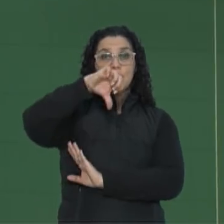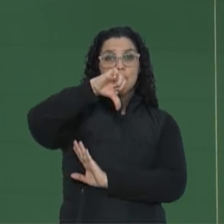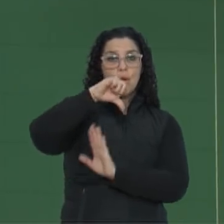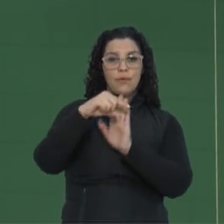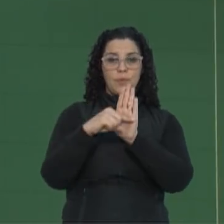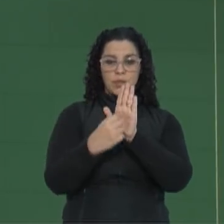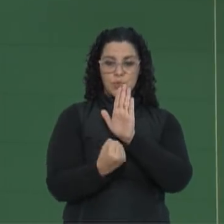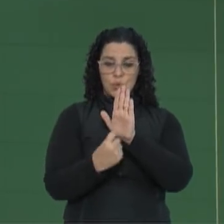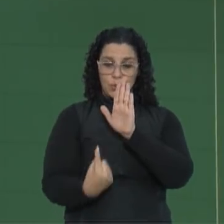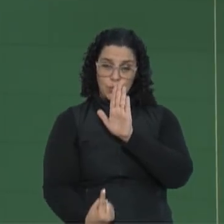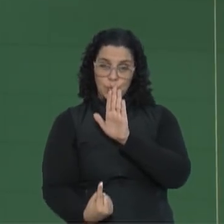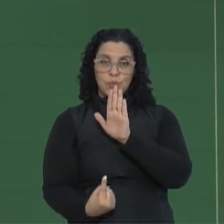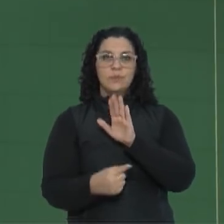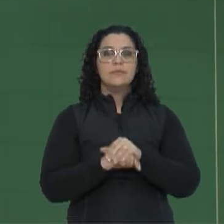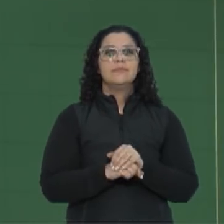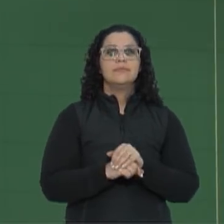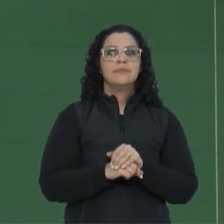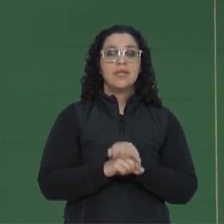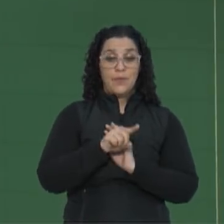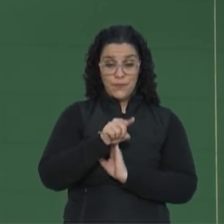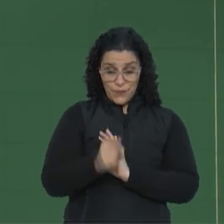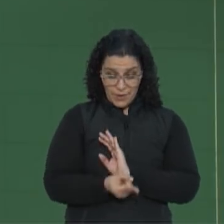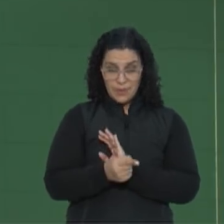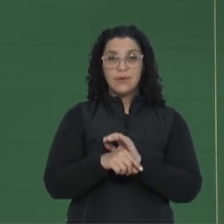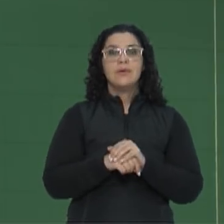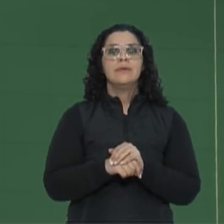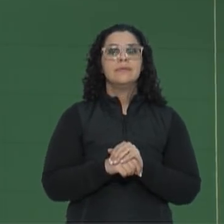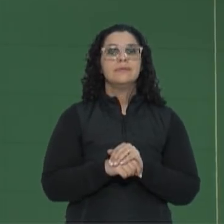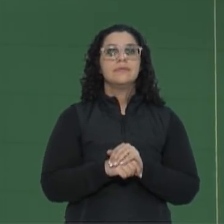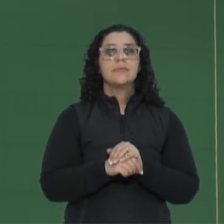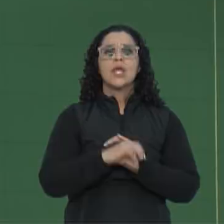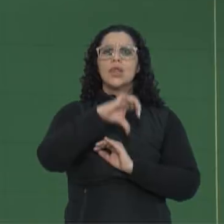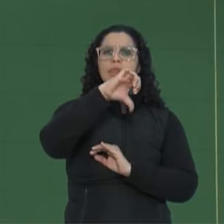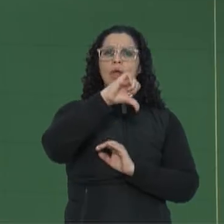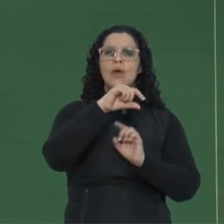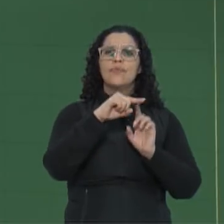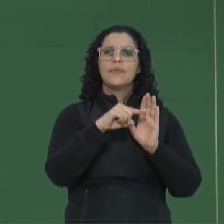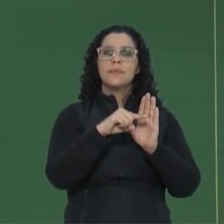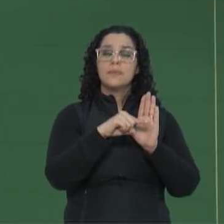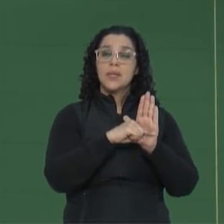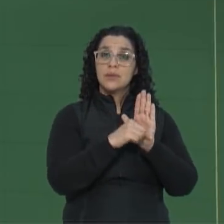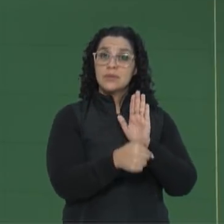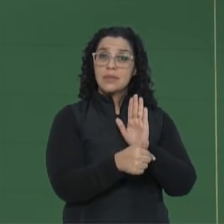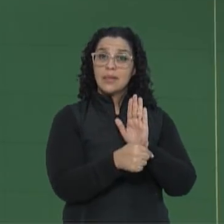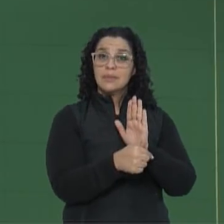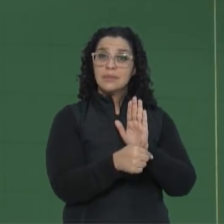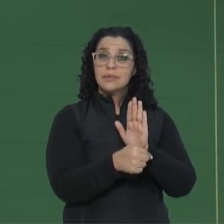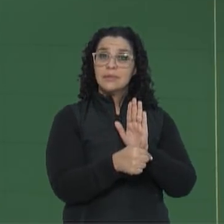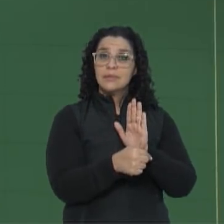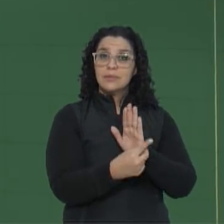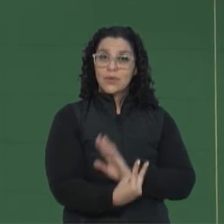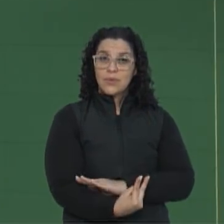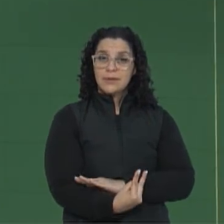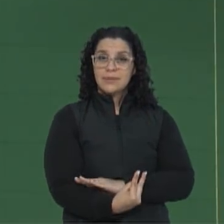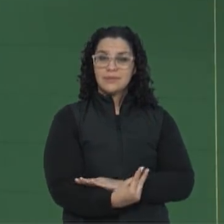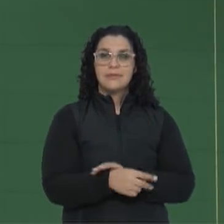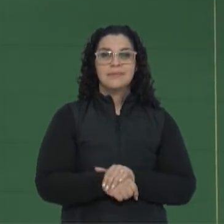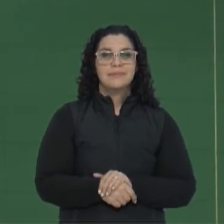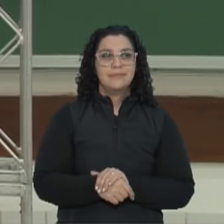8, 1. Vírgula embaixo de vírgula. 9 menos 7,